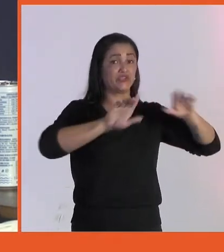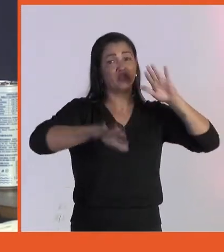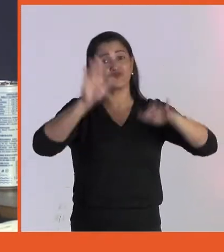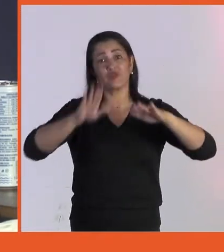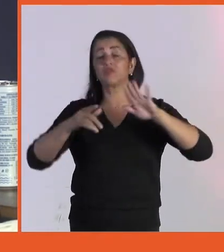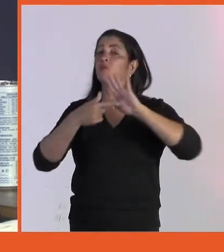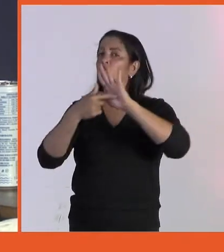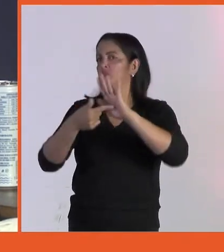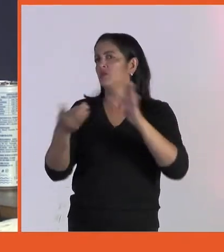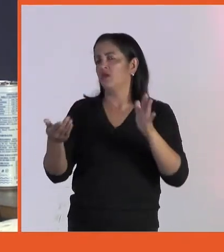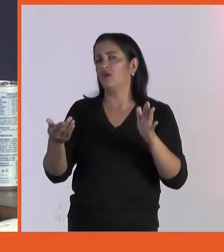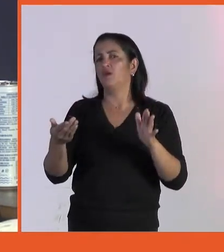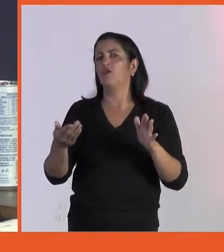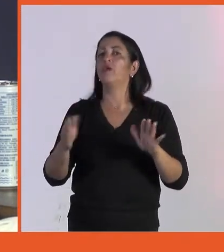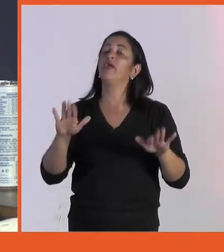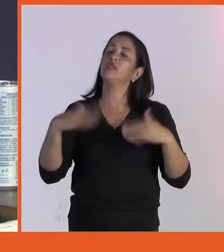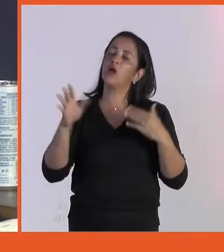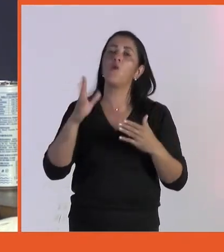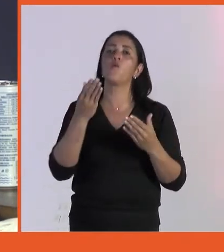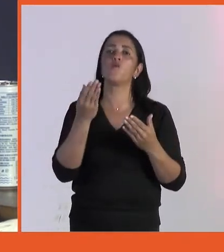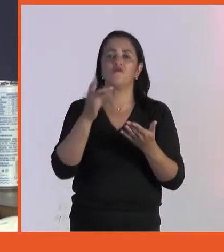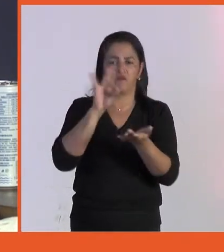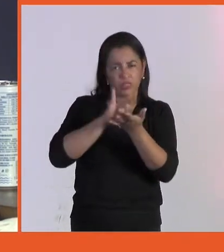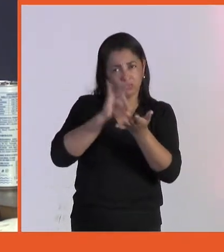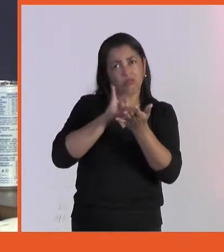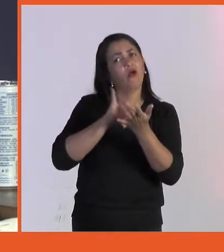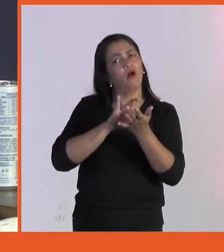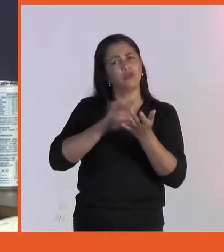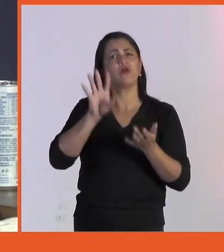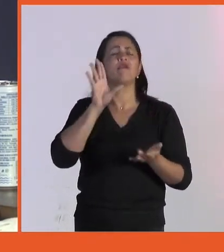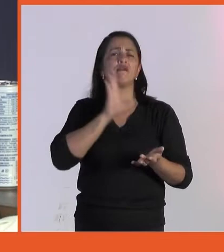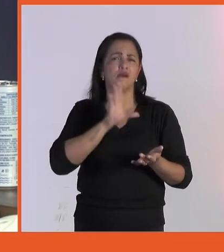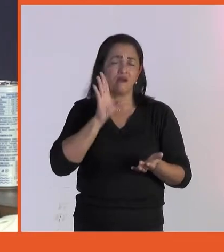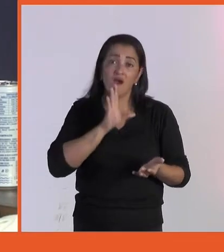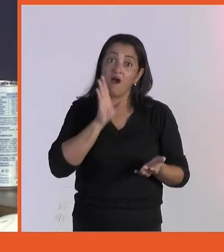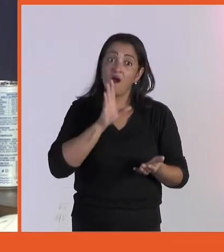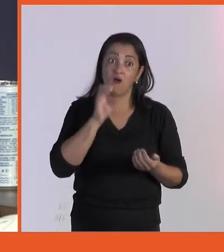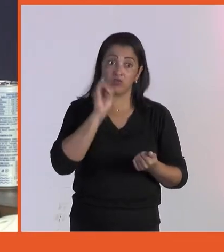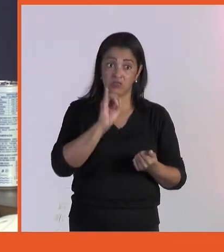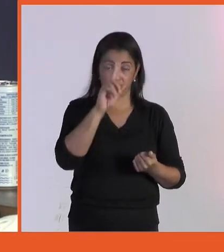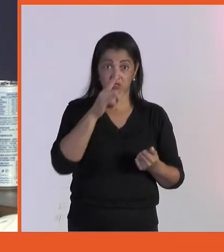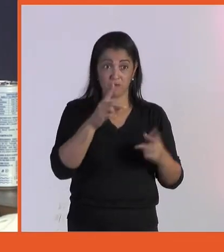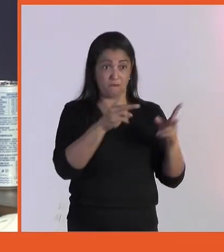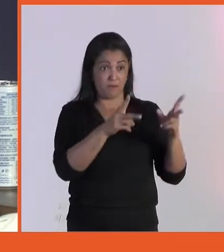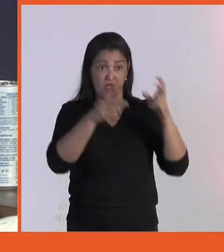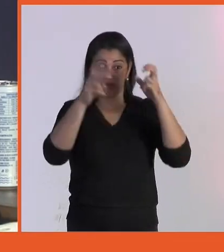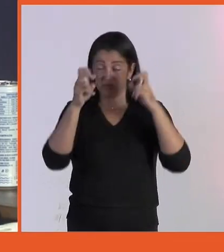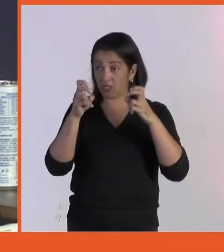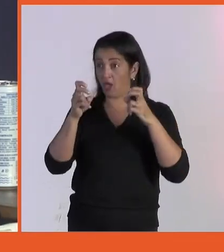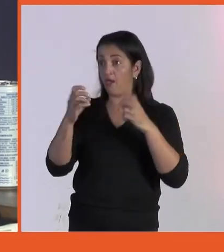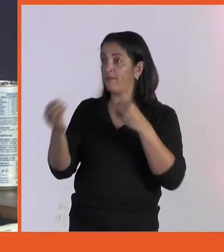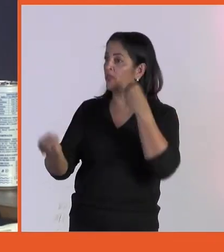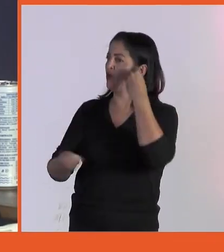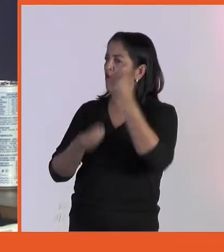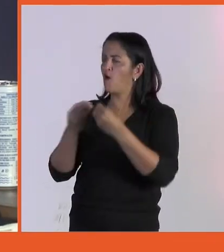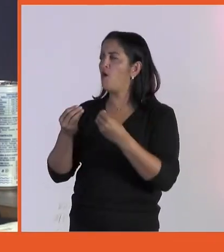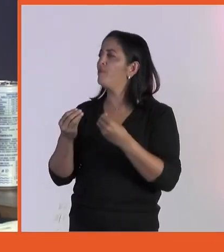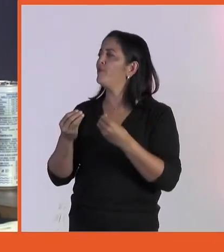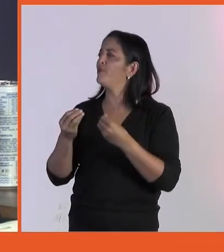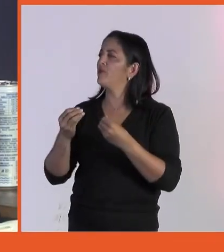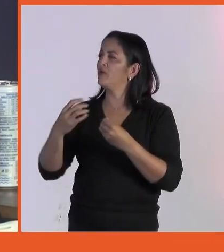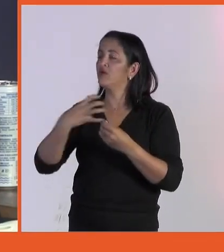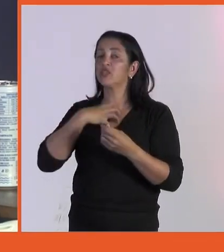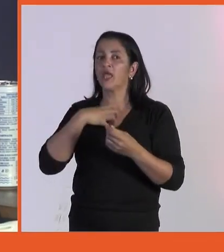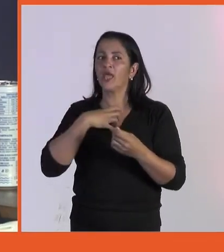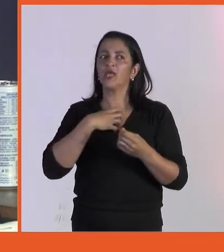né, não tô muito legal, mas a gente vai junto aqui, a gente vai tocando. Quando eles percebem que a minha companhia vai estar lá, eu tô